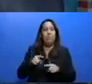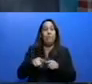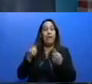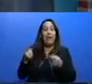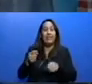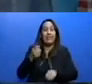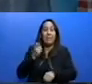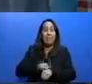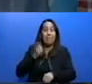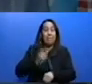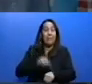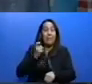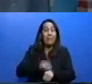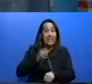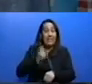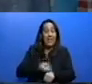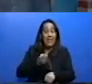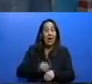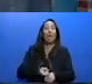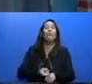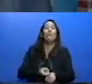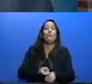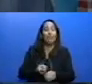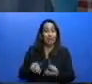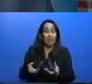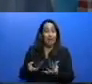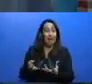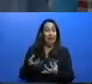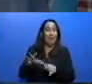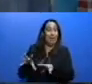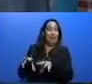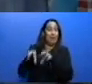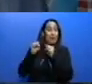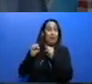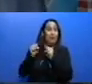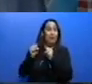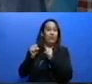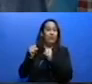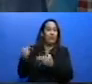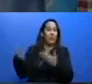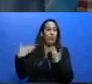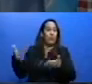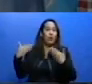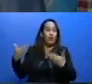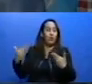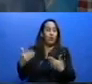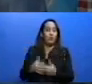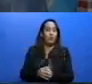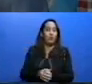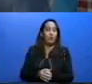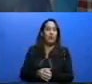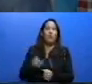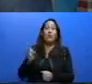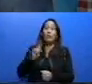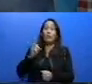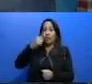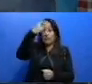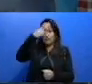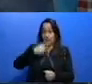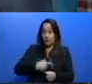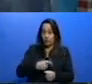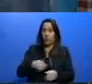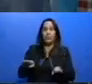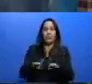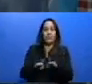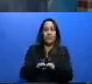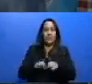quê? Porque este material absorve a temperatura do ambiente. Então, não só nós, como os seres